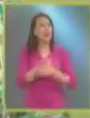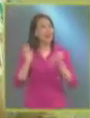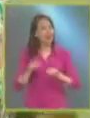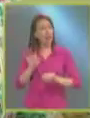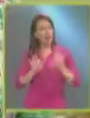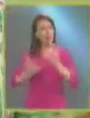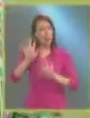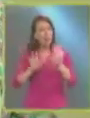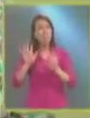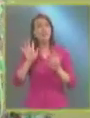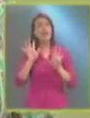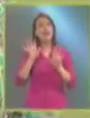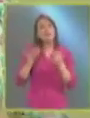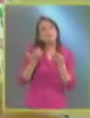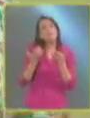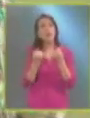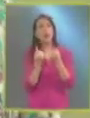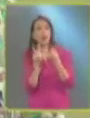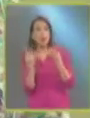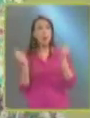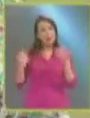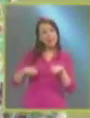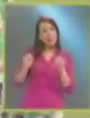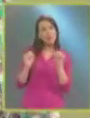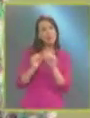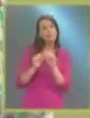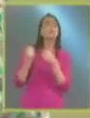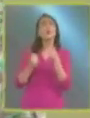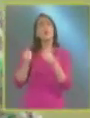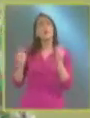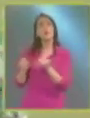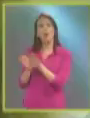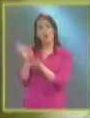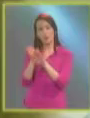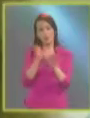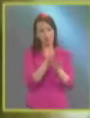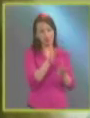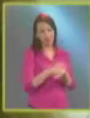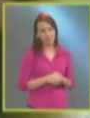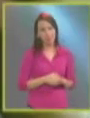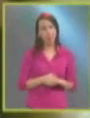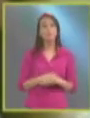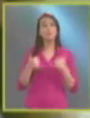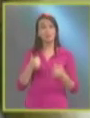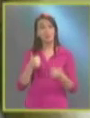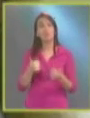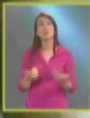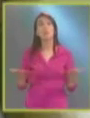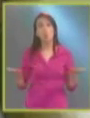prevenção? Há algo a fazer nesses casos? O que você fala para os nossos telespectadores? É o seguinte, o teste do olhinho